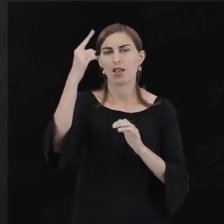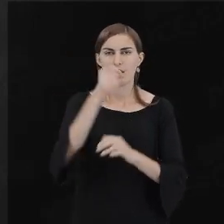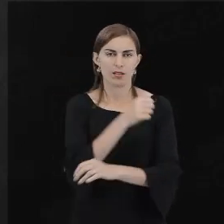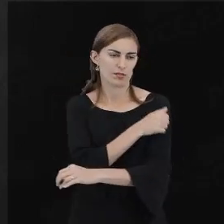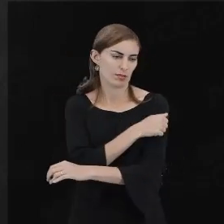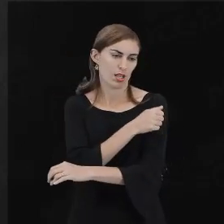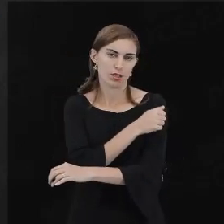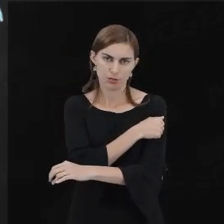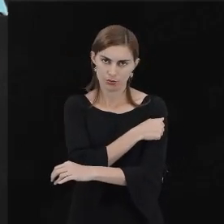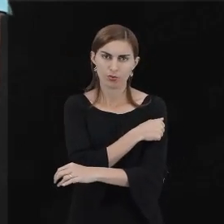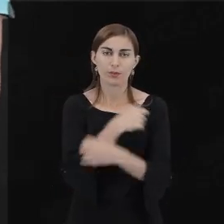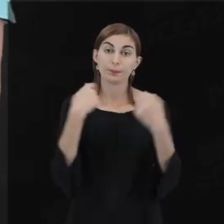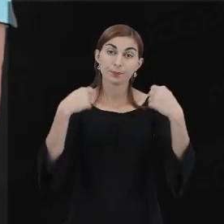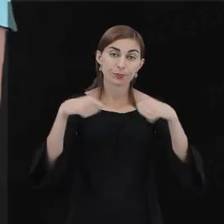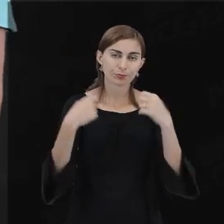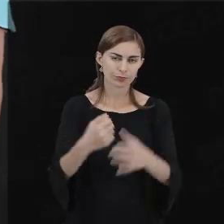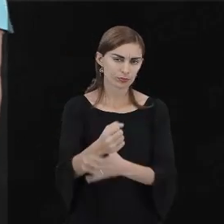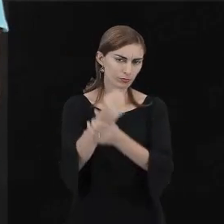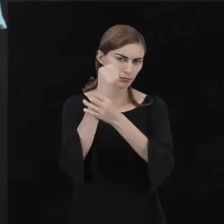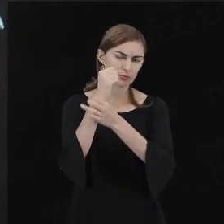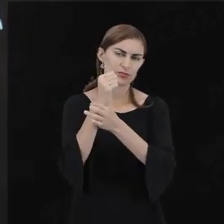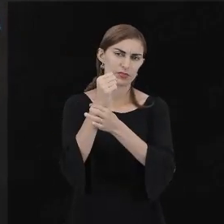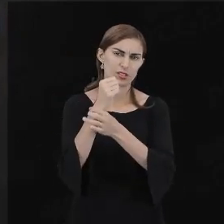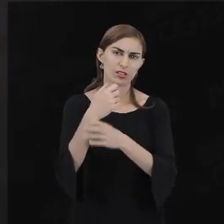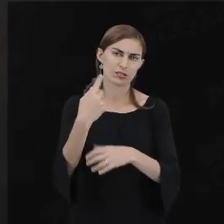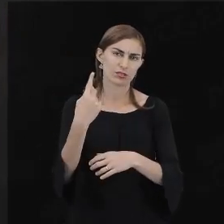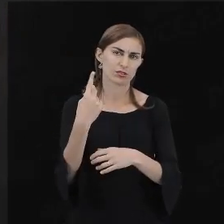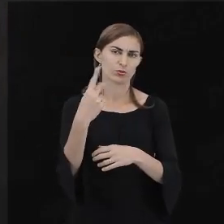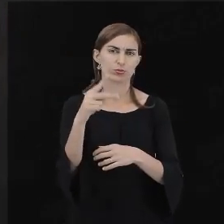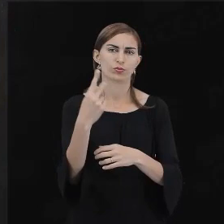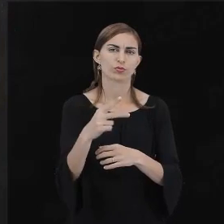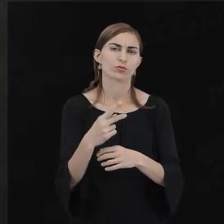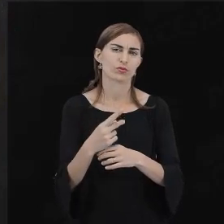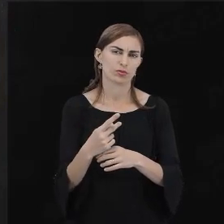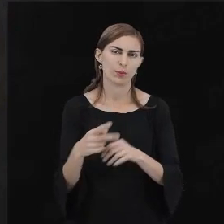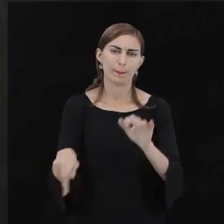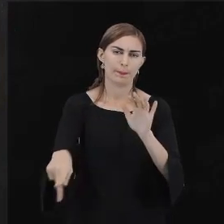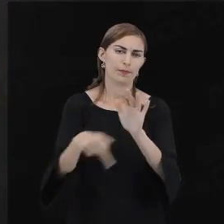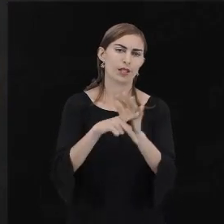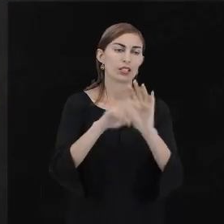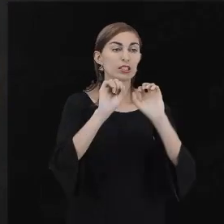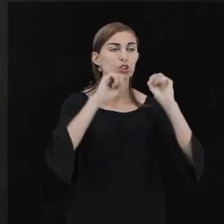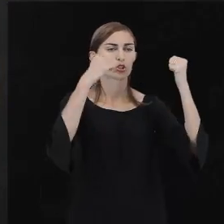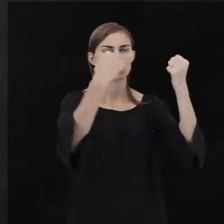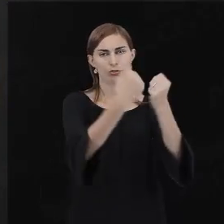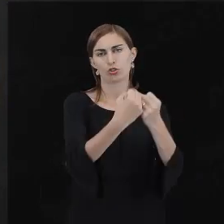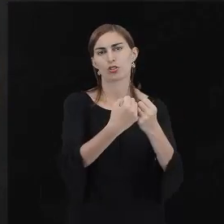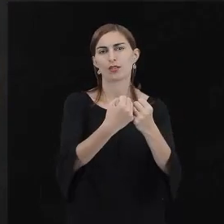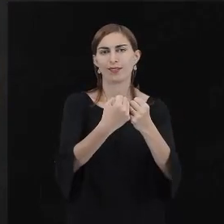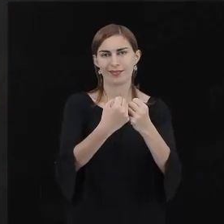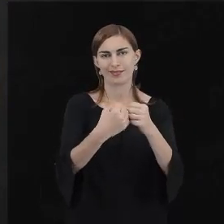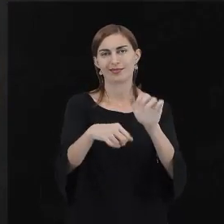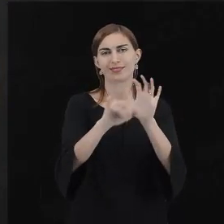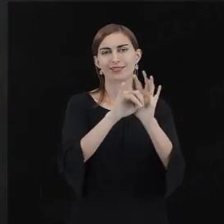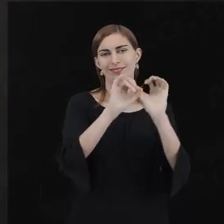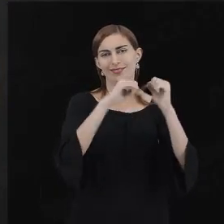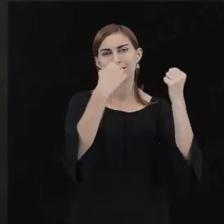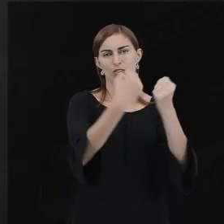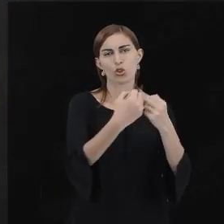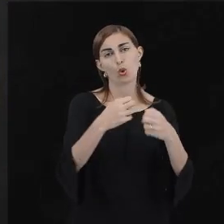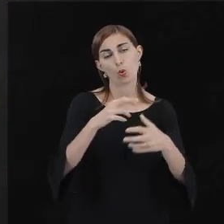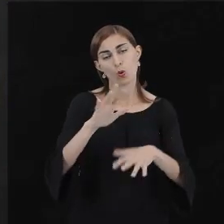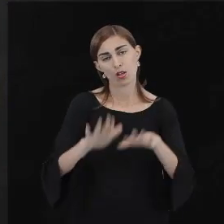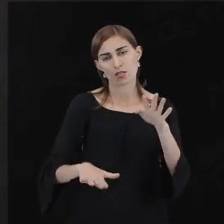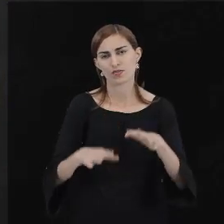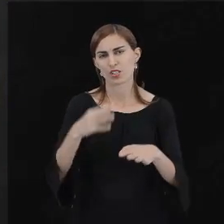questão dos déficits ou dos supostos déficits culturais que eles apresentam em relação às camadas das camadas populares em